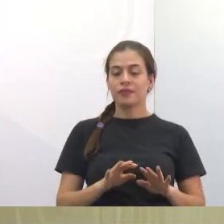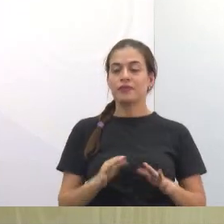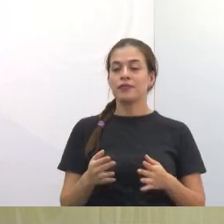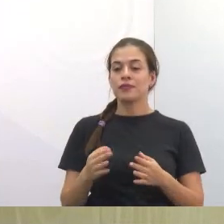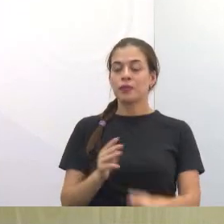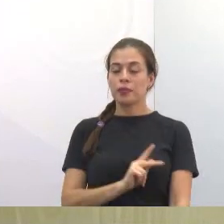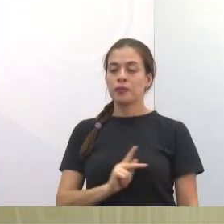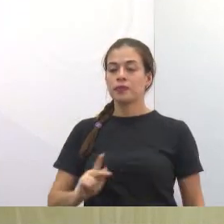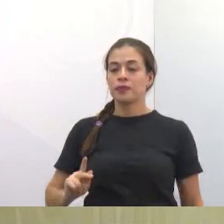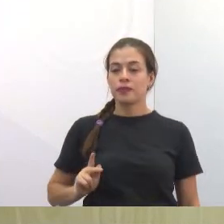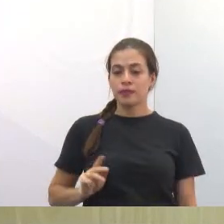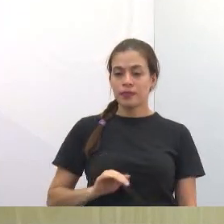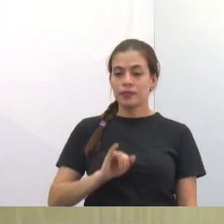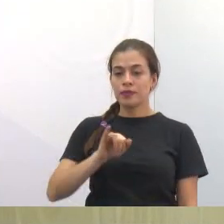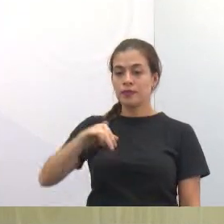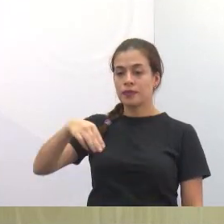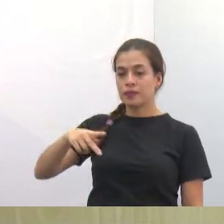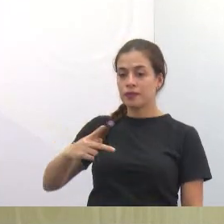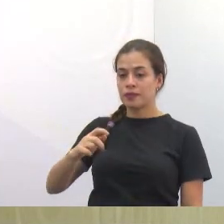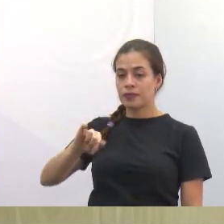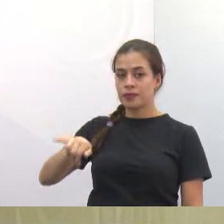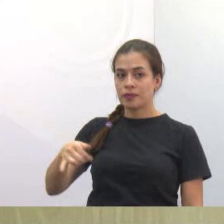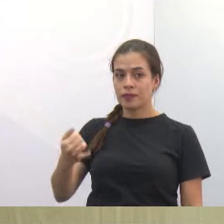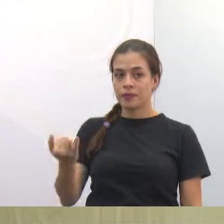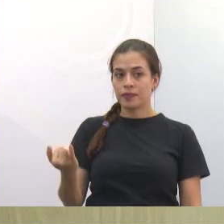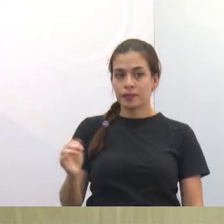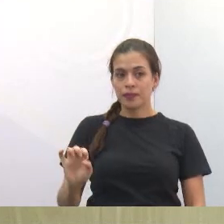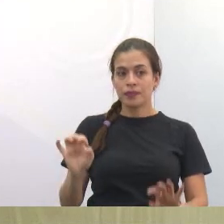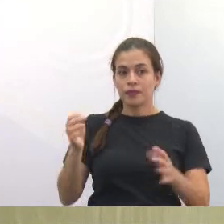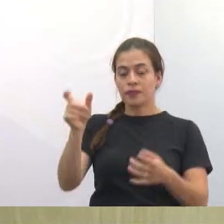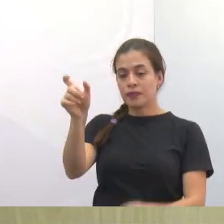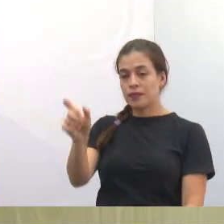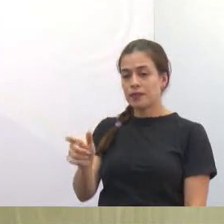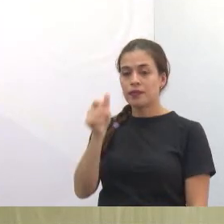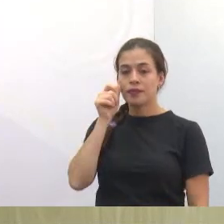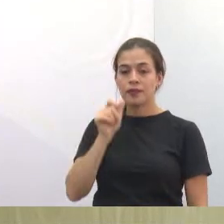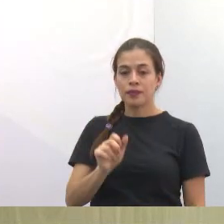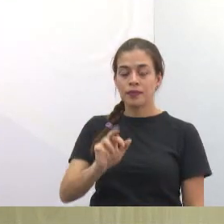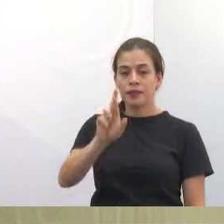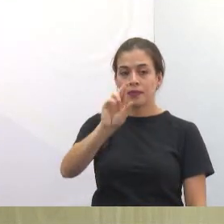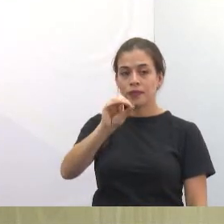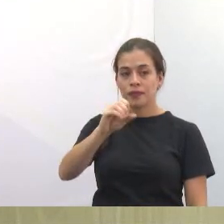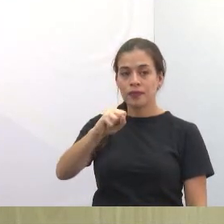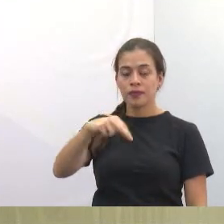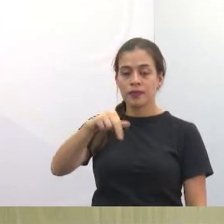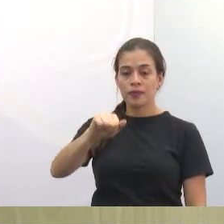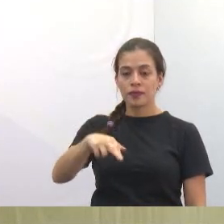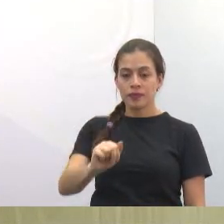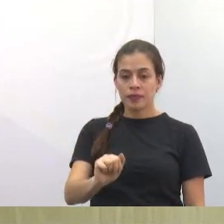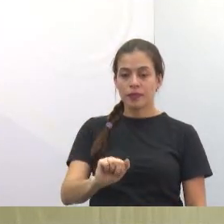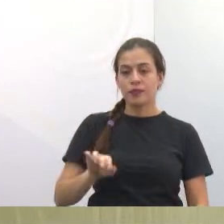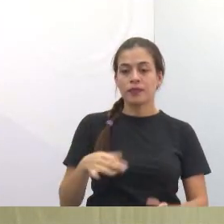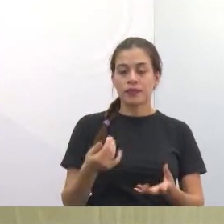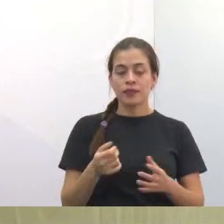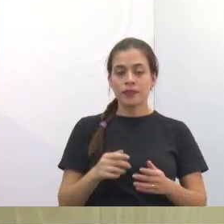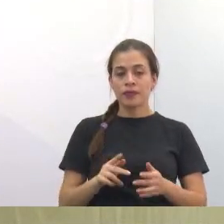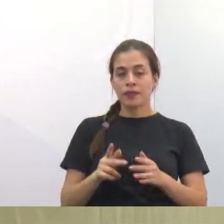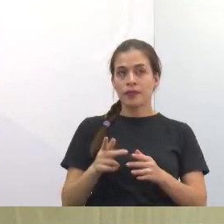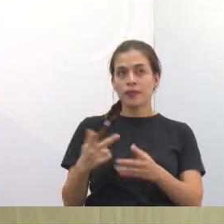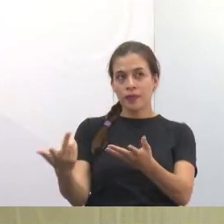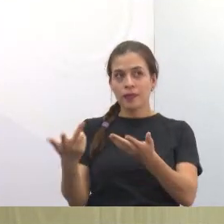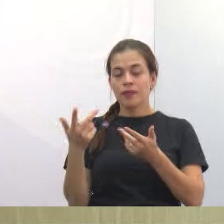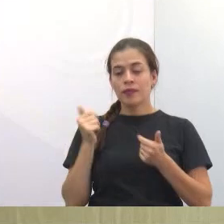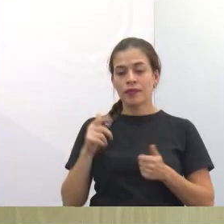presidente do IPMJ, senhora Rosana Vasquez, pela conquista de 3 prêmios nacionais nos critérios de investimentos e